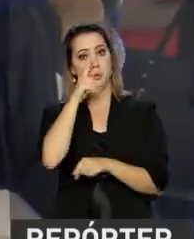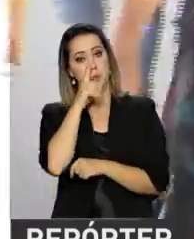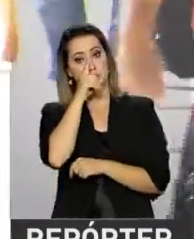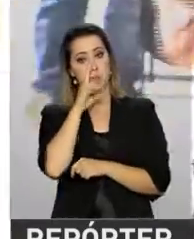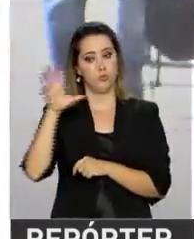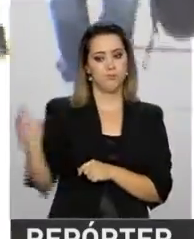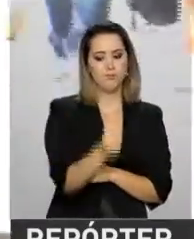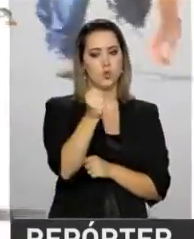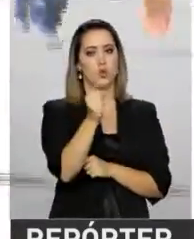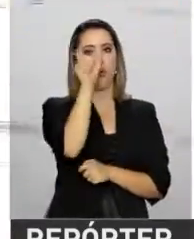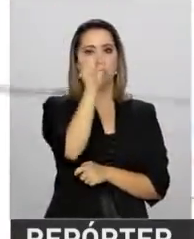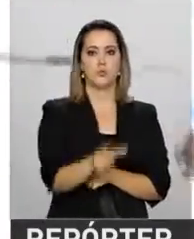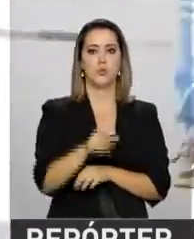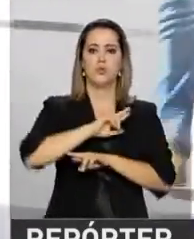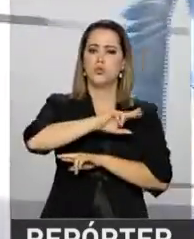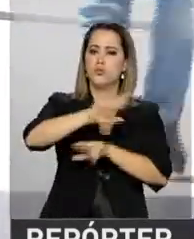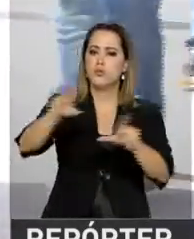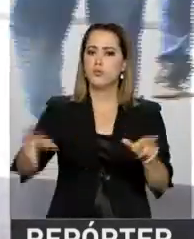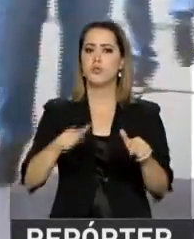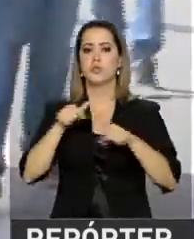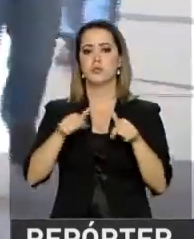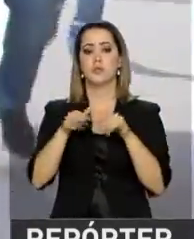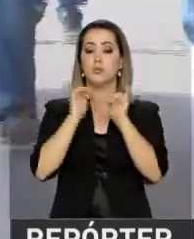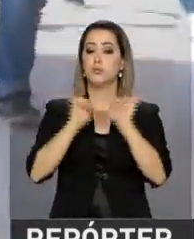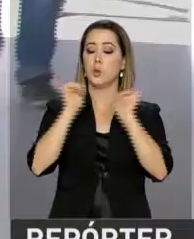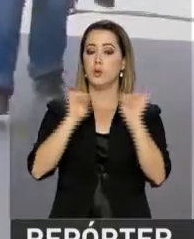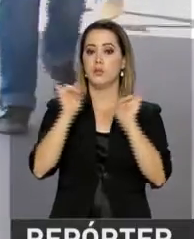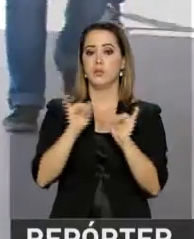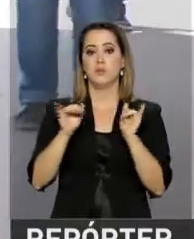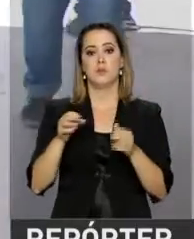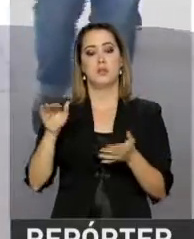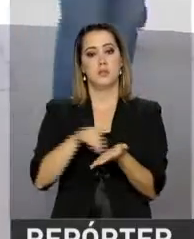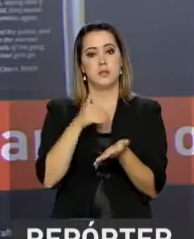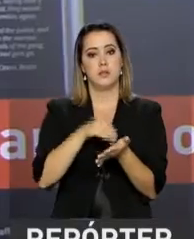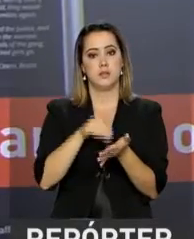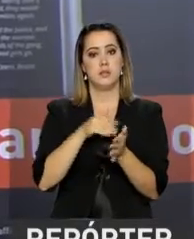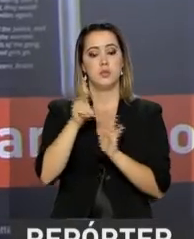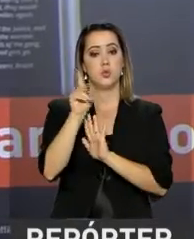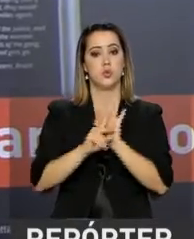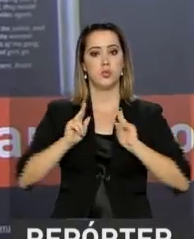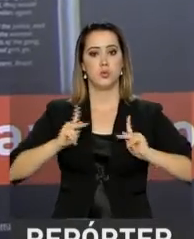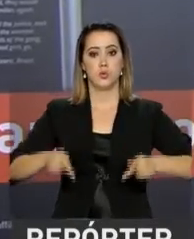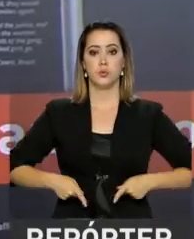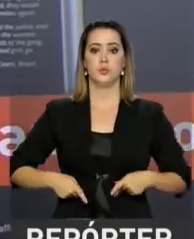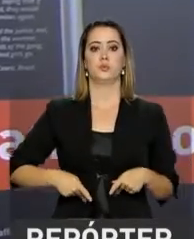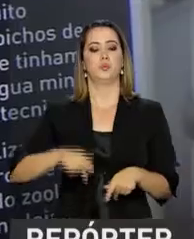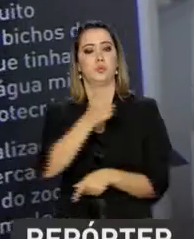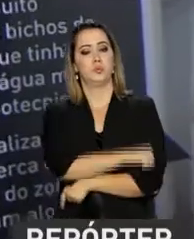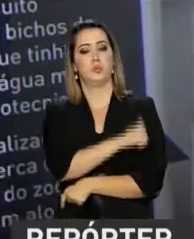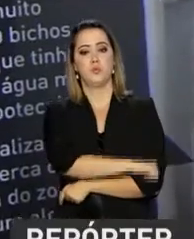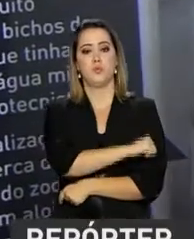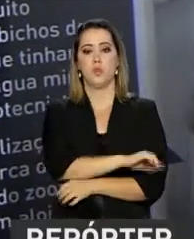pessoas uma série de atividades foi programada pela secretaria estadual de direitos humanos do rio a ação faz parte da campanha internacional